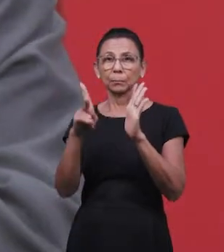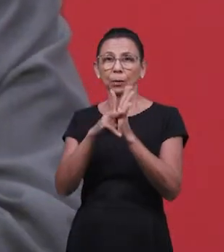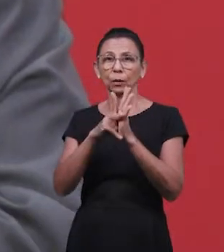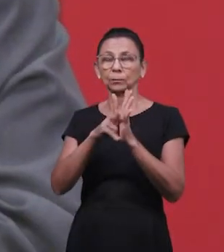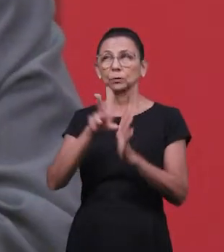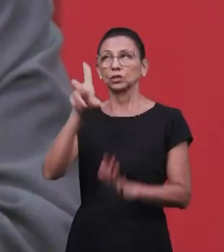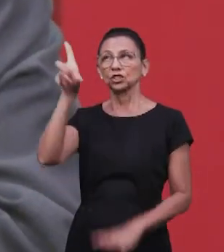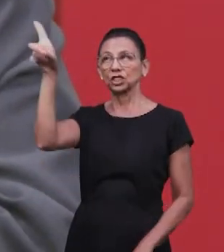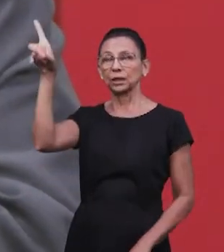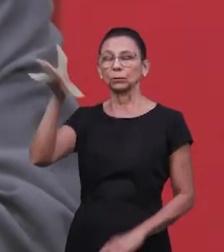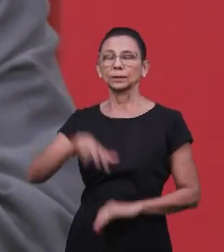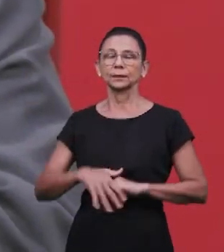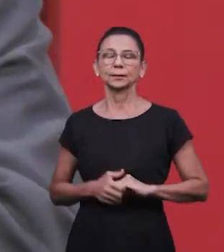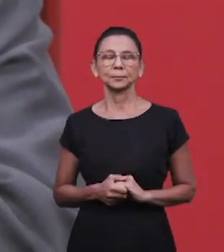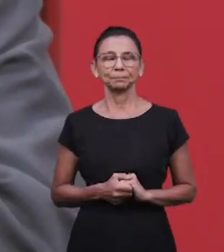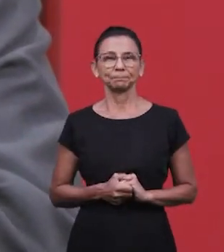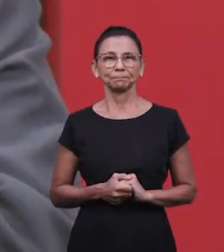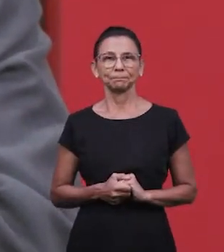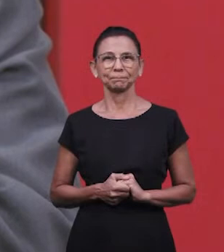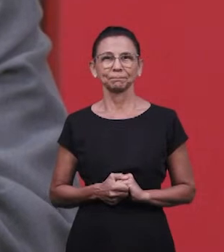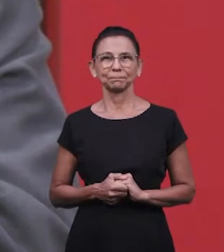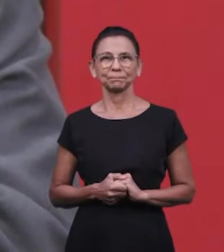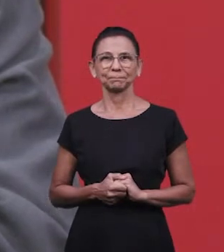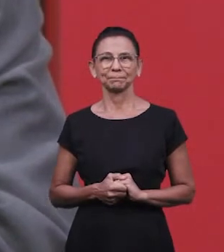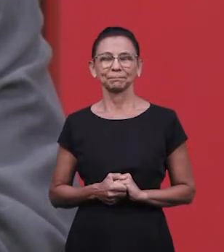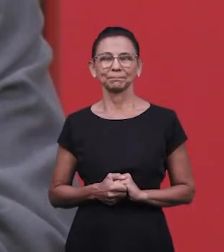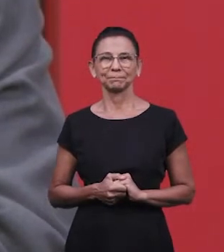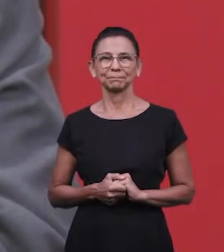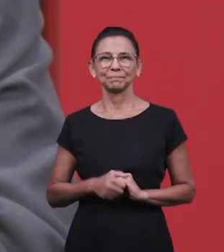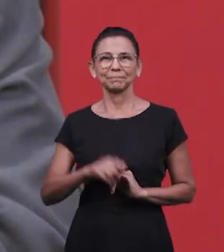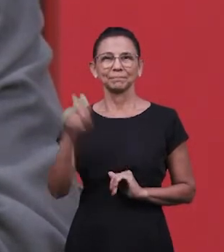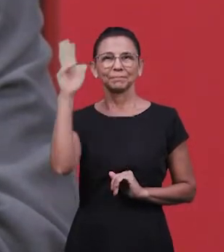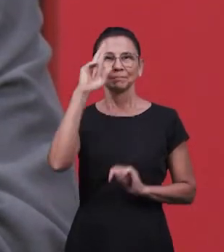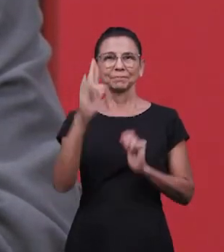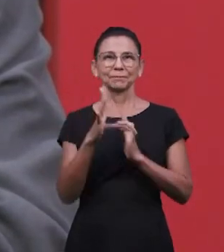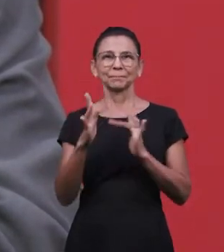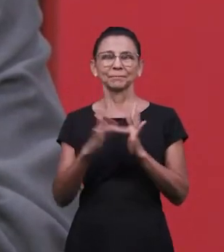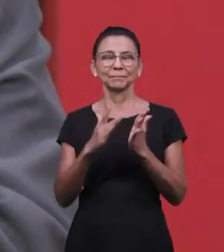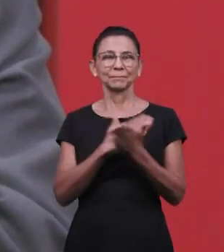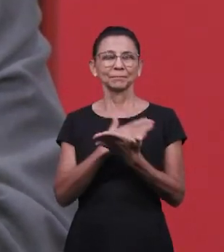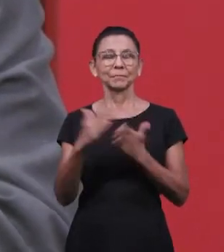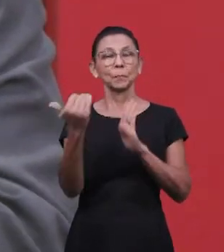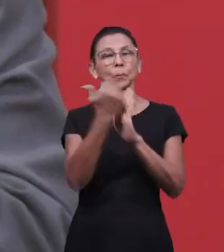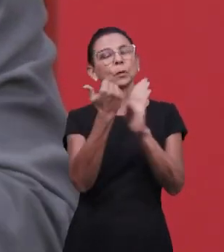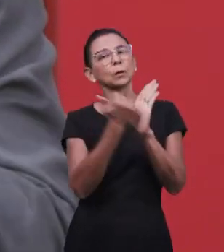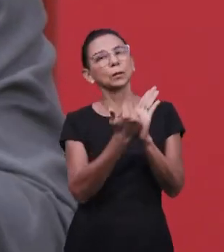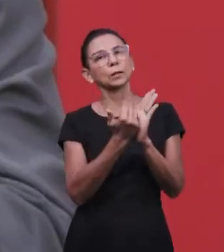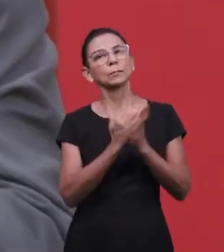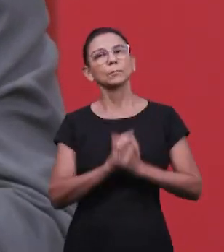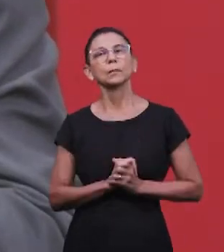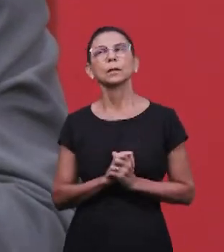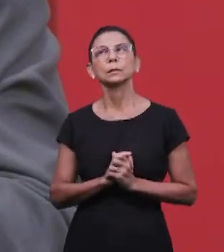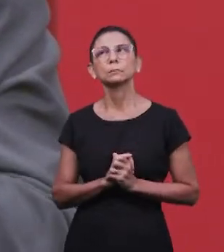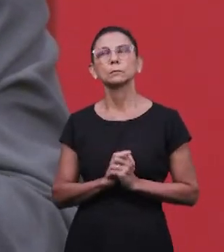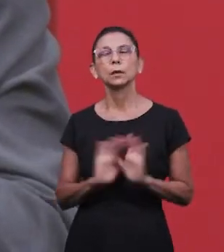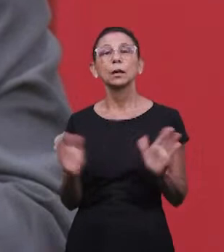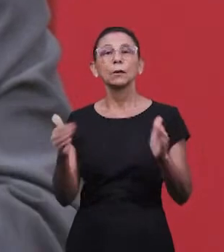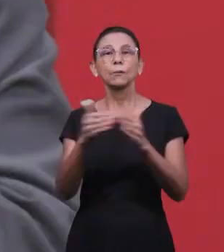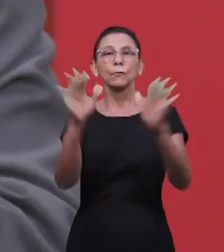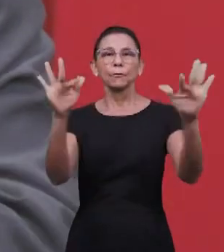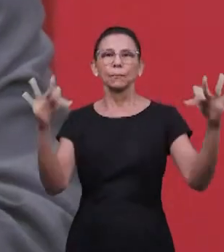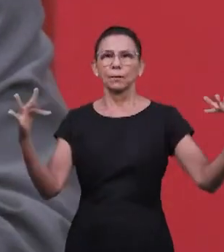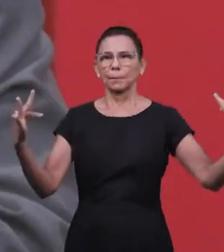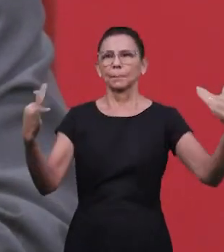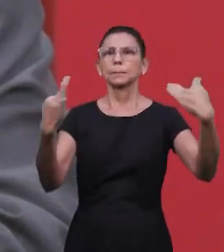Olá, eu te saúdo com a paz do Senhor Jesus. Estamos começando mais uma edição de um conteúdo voltado para a família, o